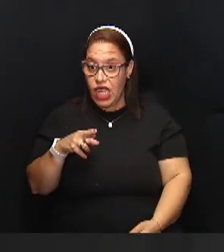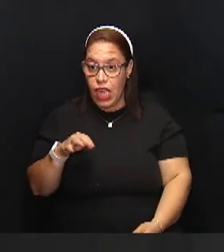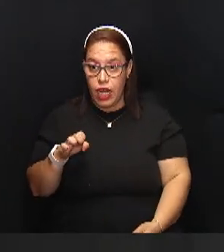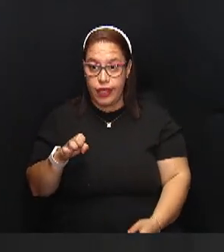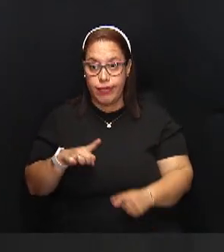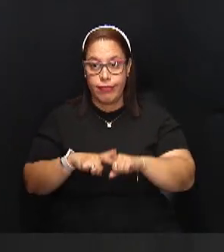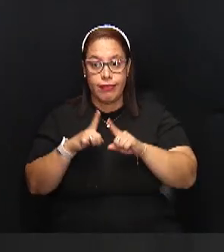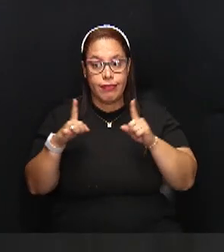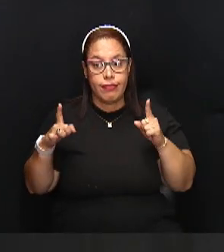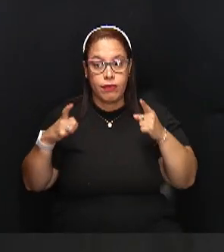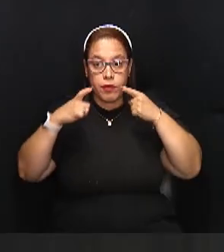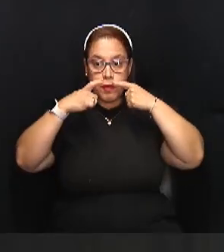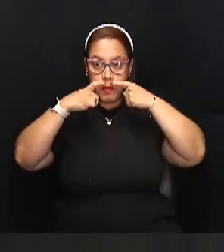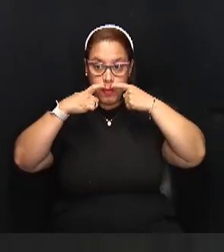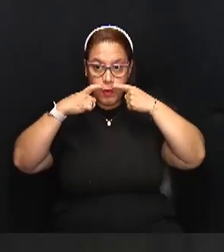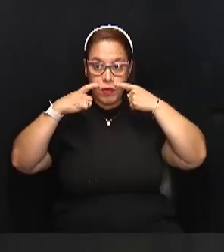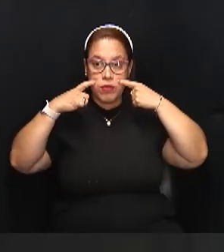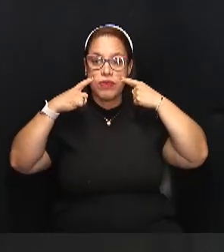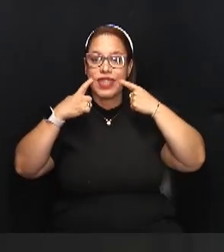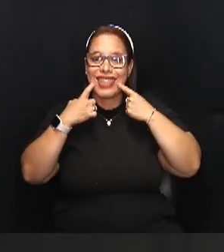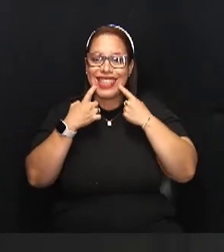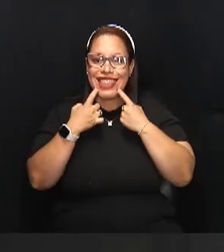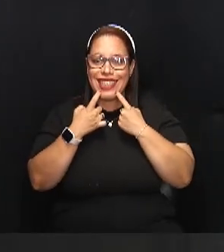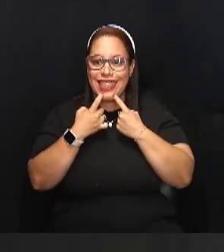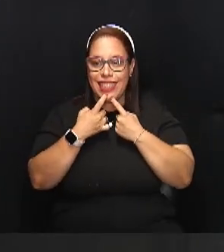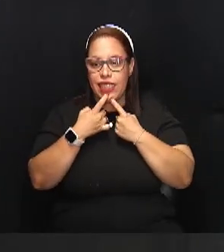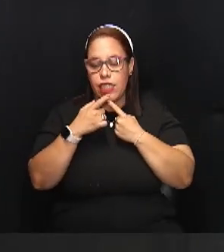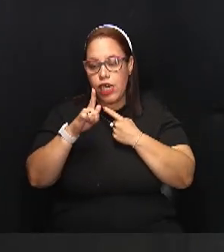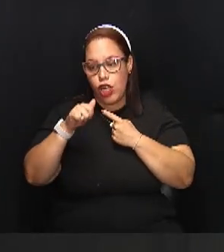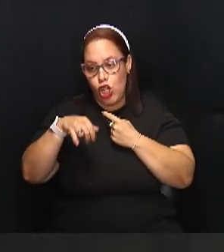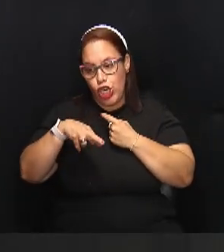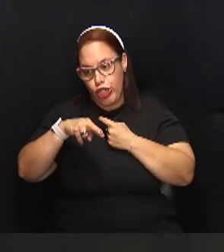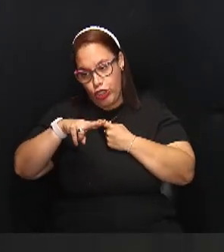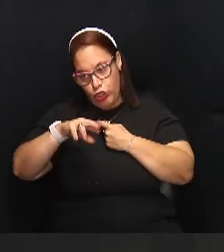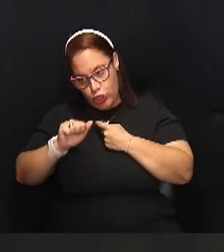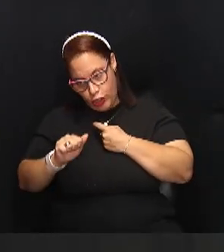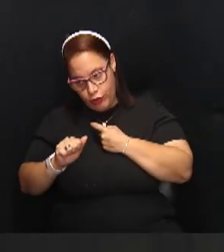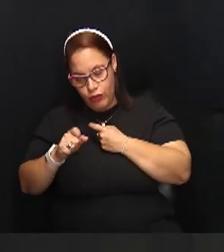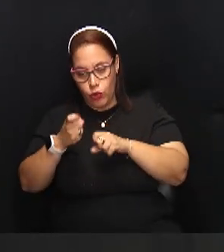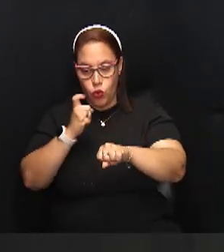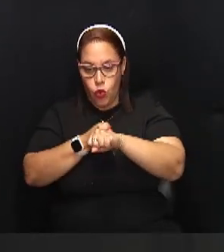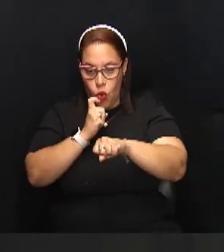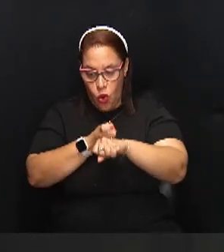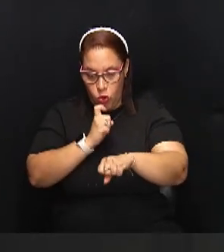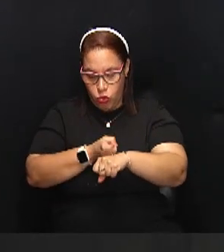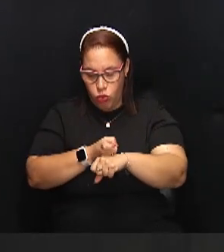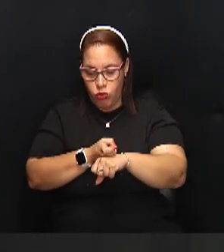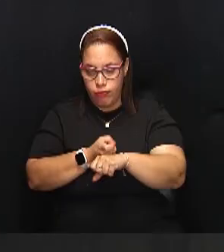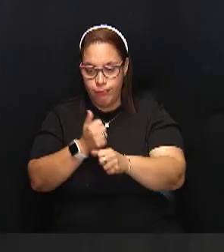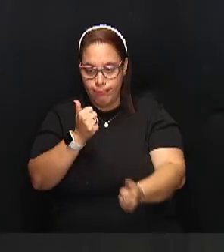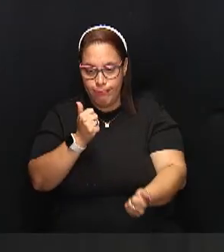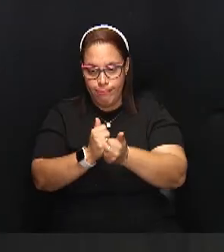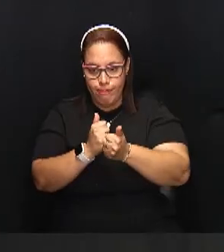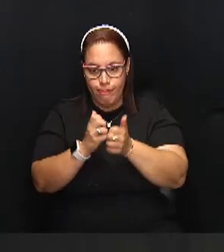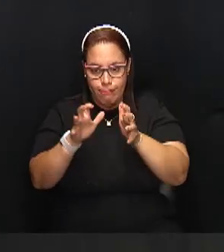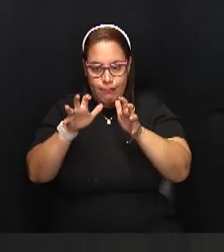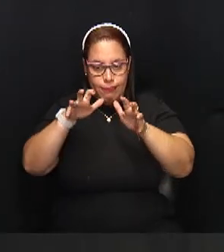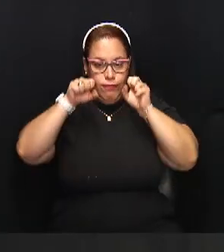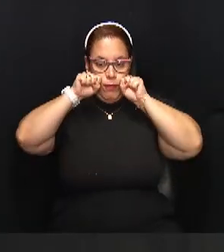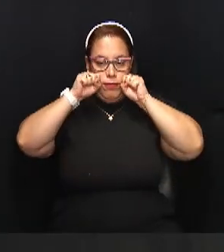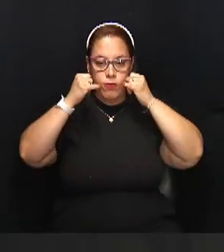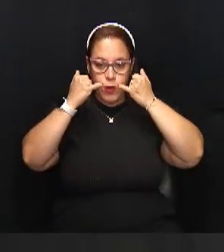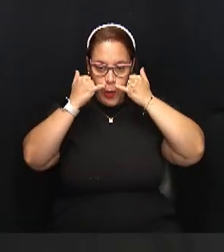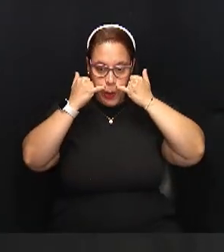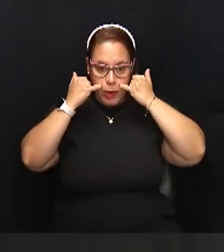mas todo o suporte dentário, né, que é a gengiva e o osso que suporta o dente, ele acaba reabsorvendo, você